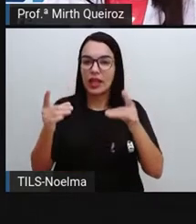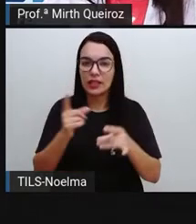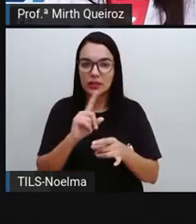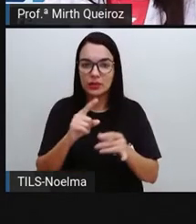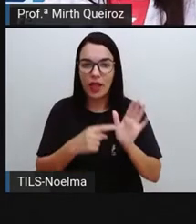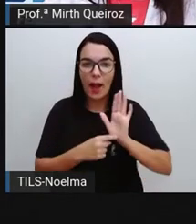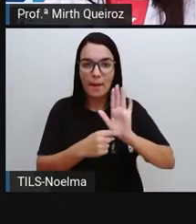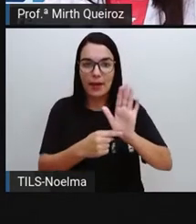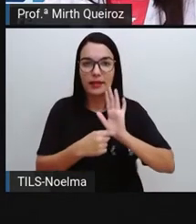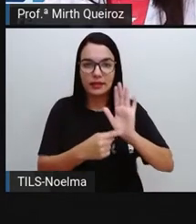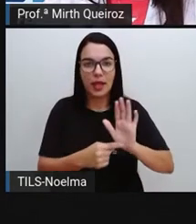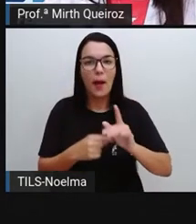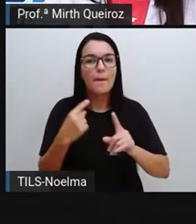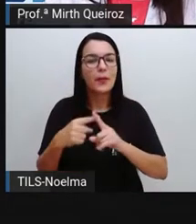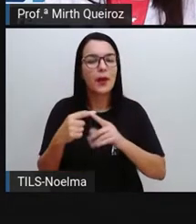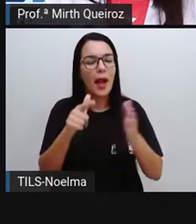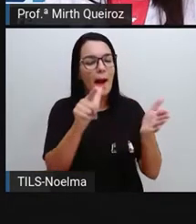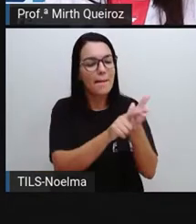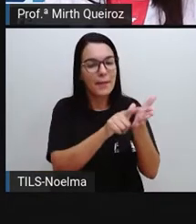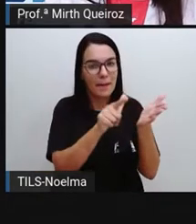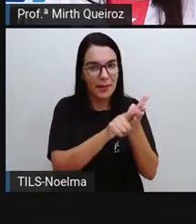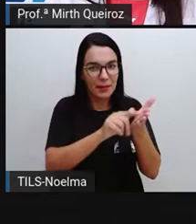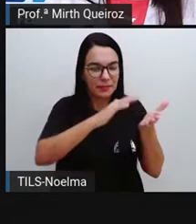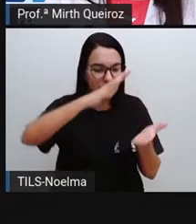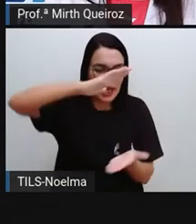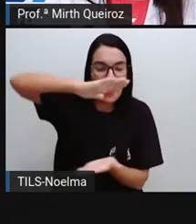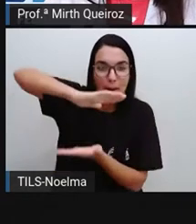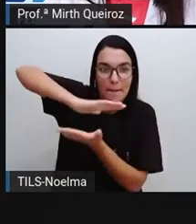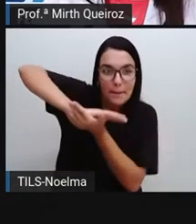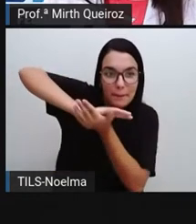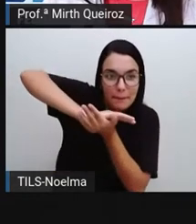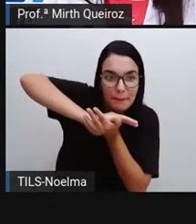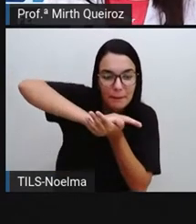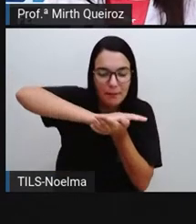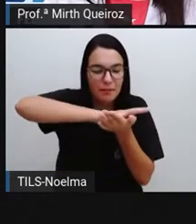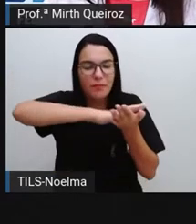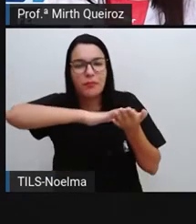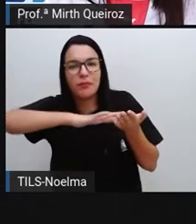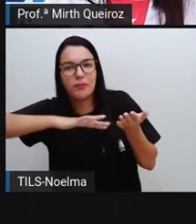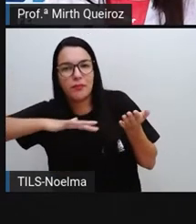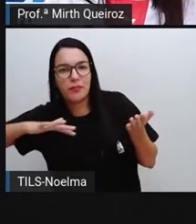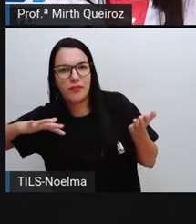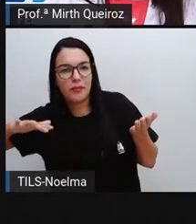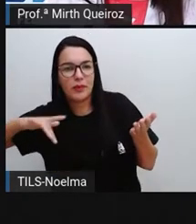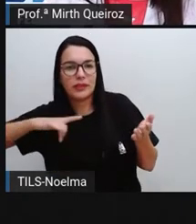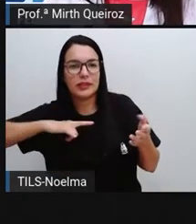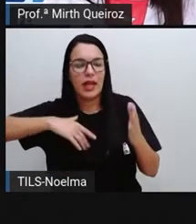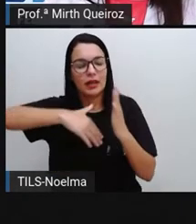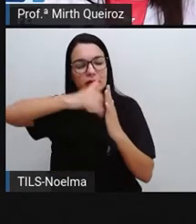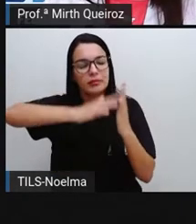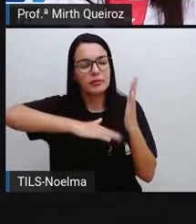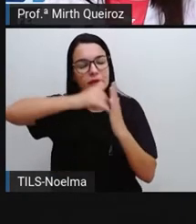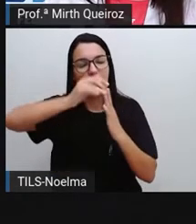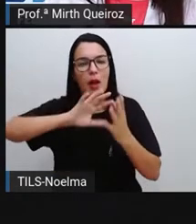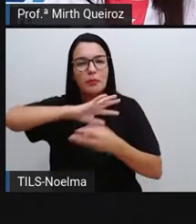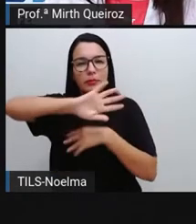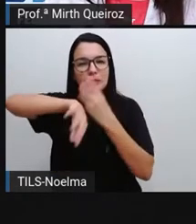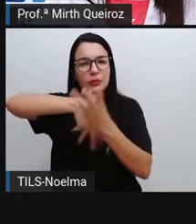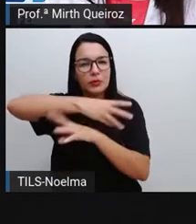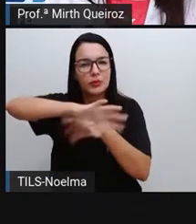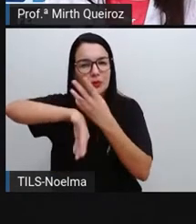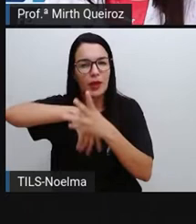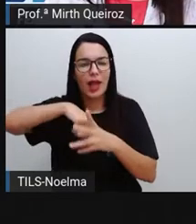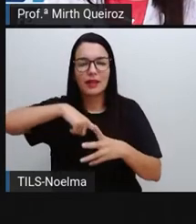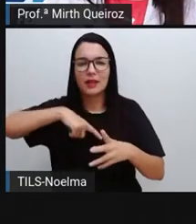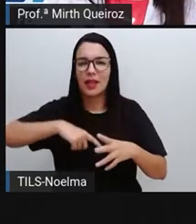pois a passagem do papel, que é, neste caso é a impressão, as tintas elas vão se misturar e fazer surgir aí novos